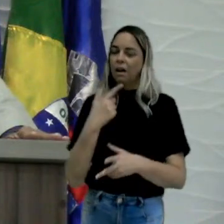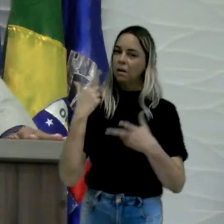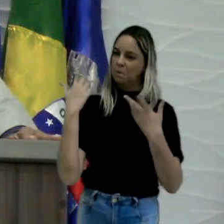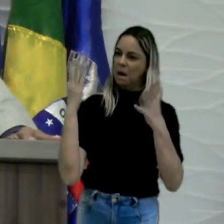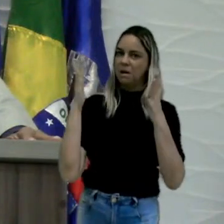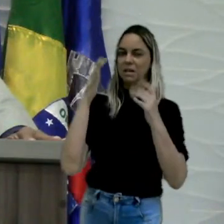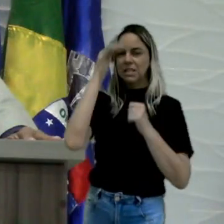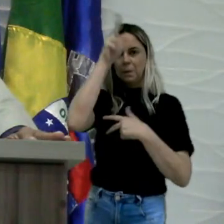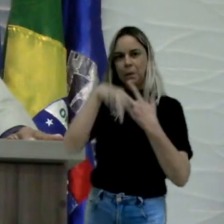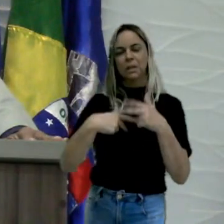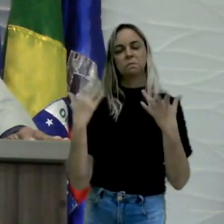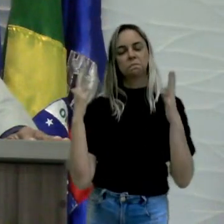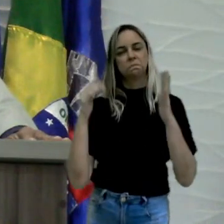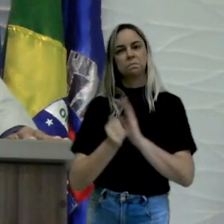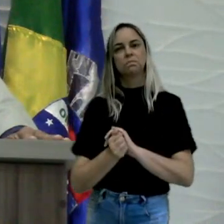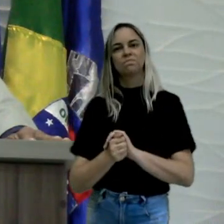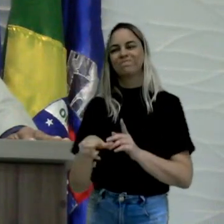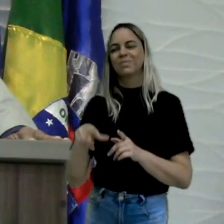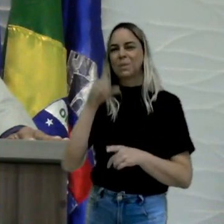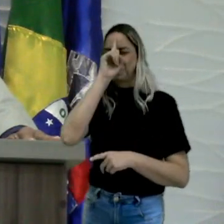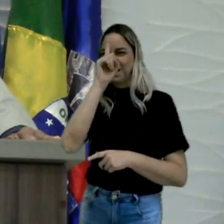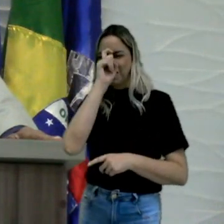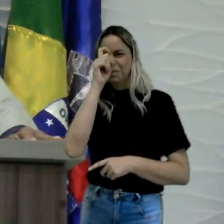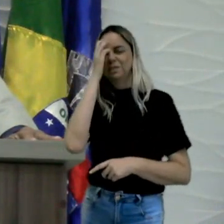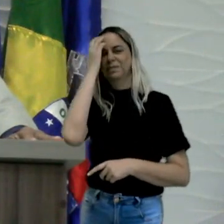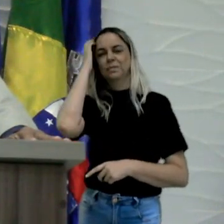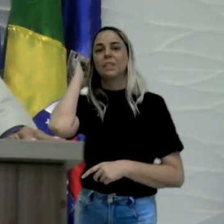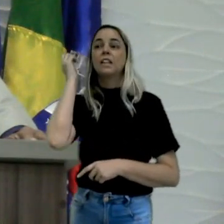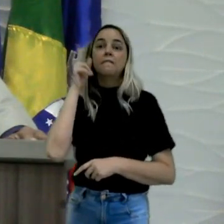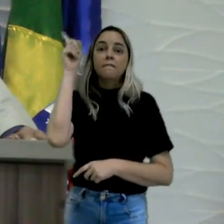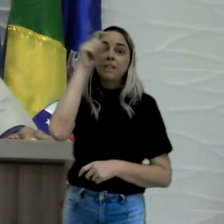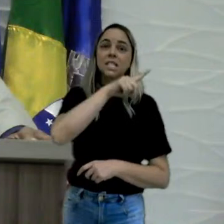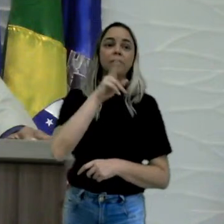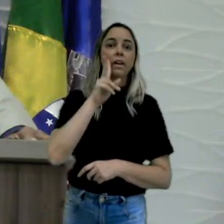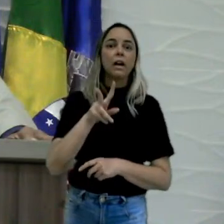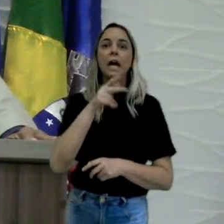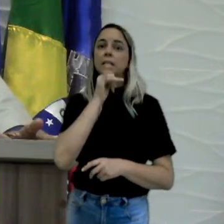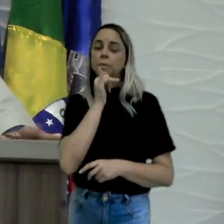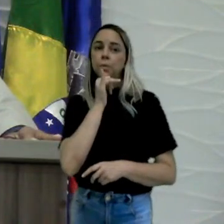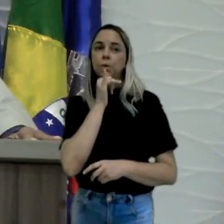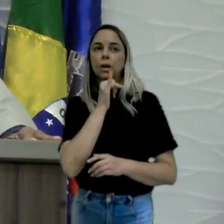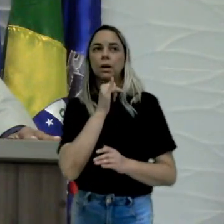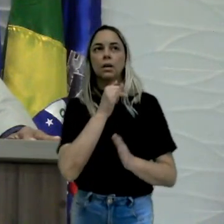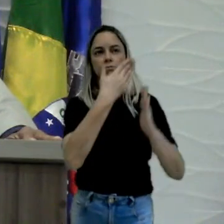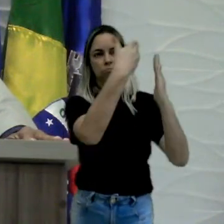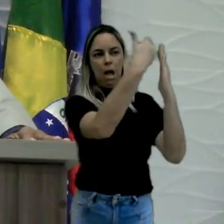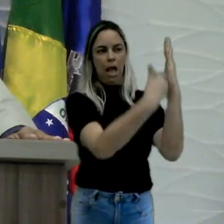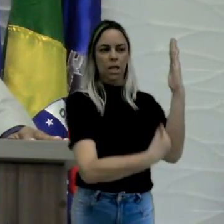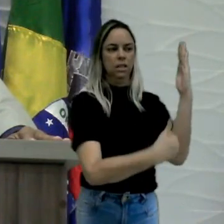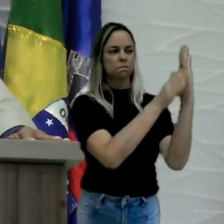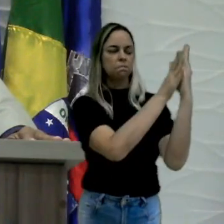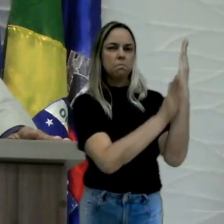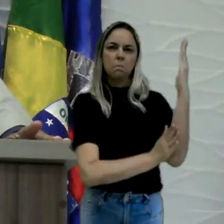lá, infelizmente, está um caos zero. Se você vê as paredes, você vê as portas do